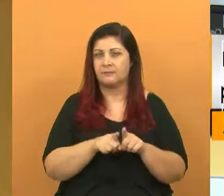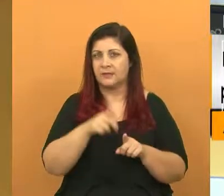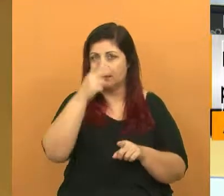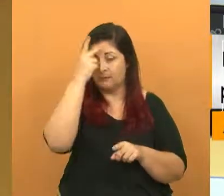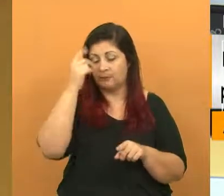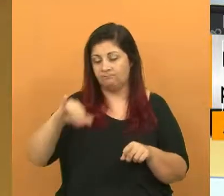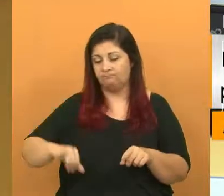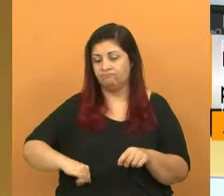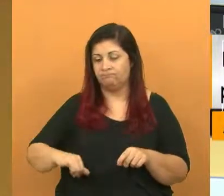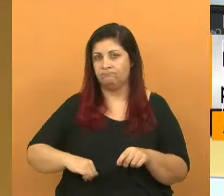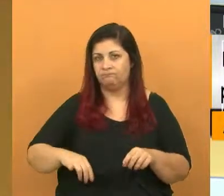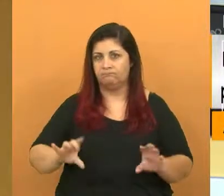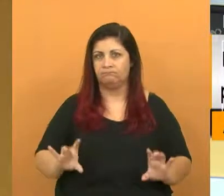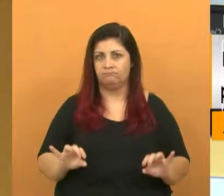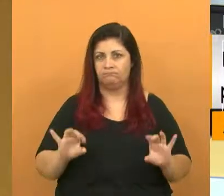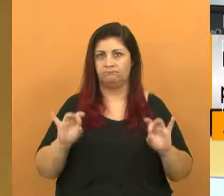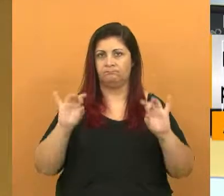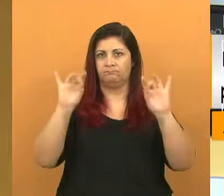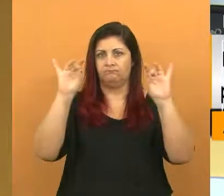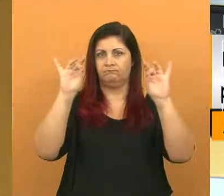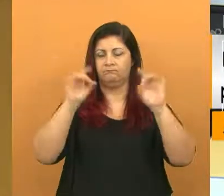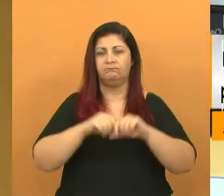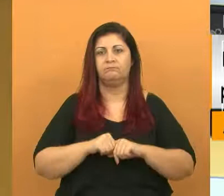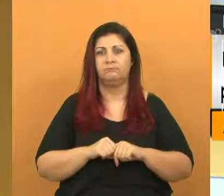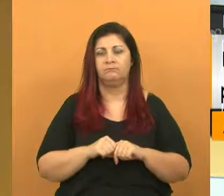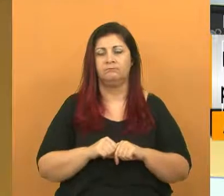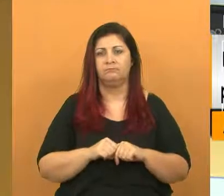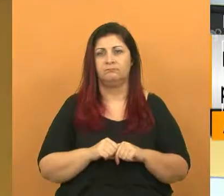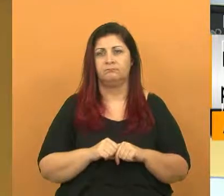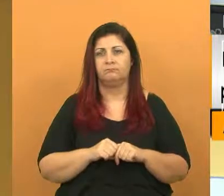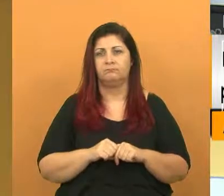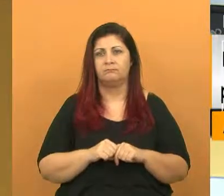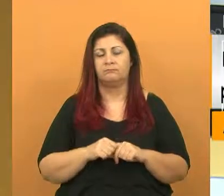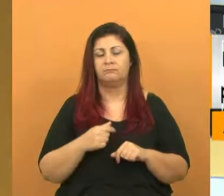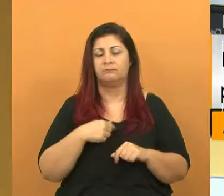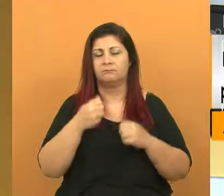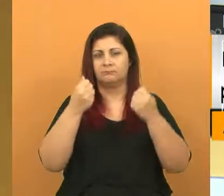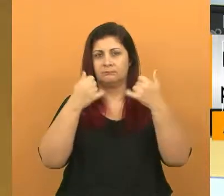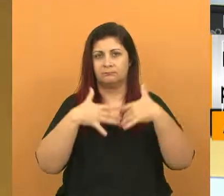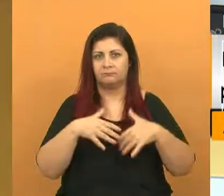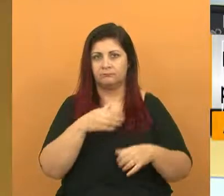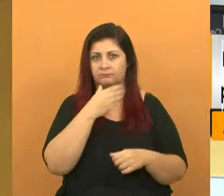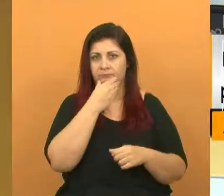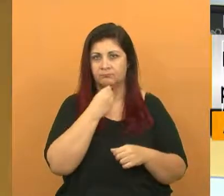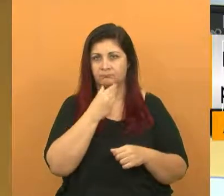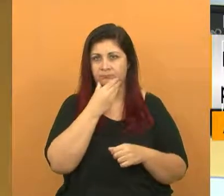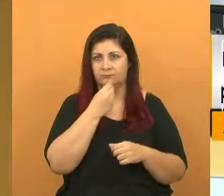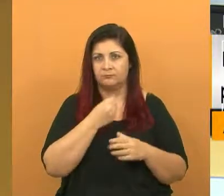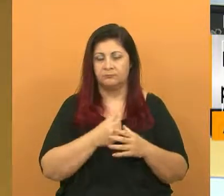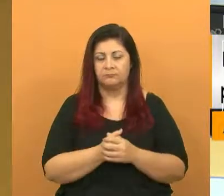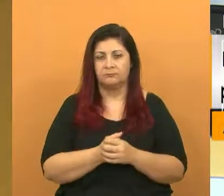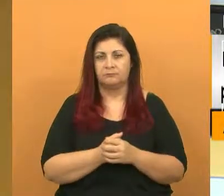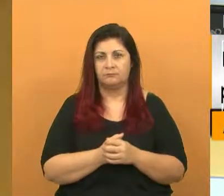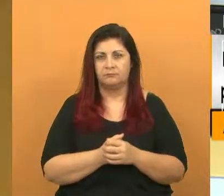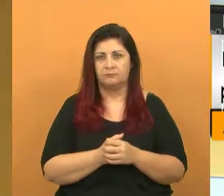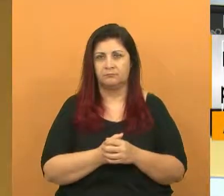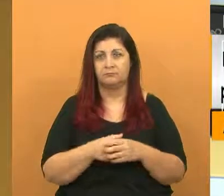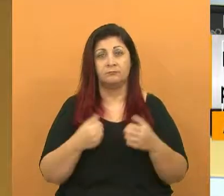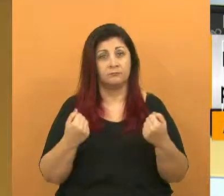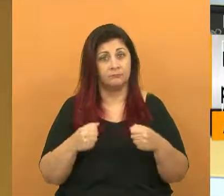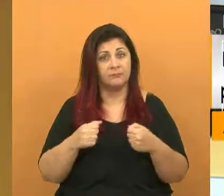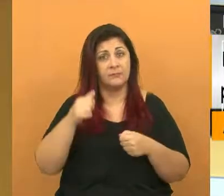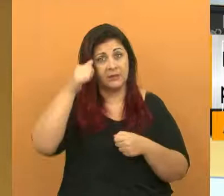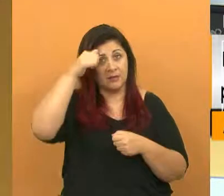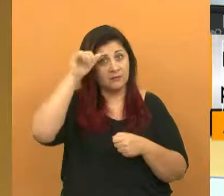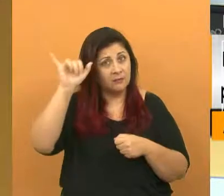câncer. E aí eu digo para vocês, o homem tem que prevenir mesmo,